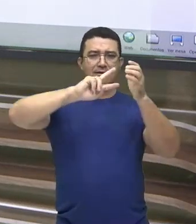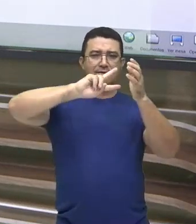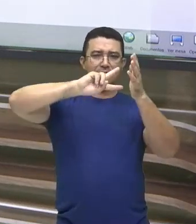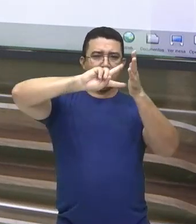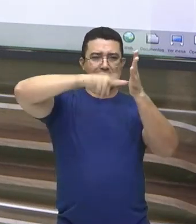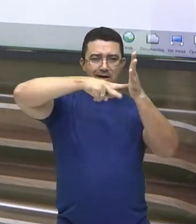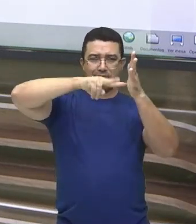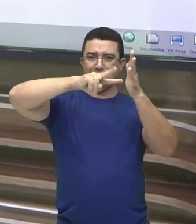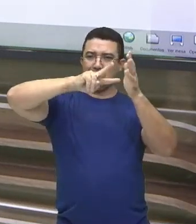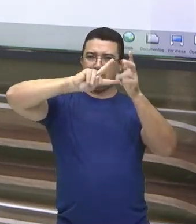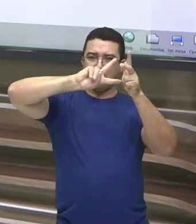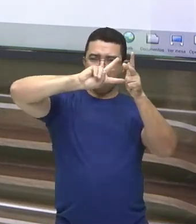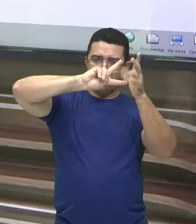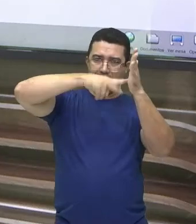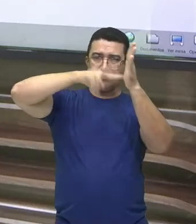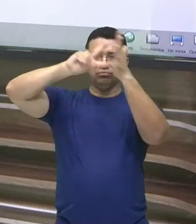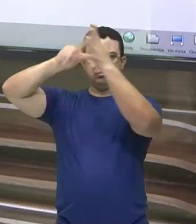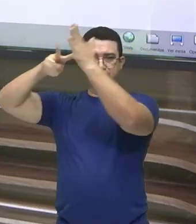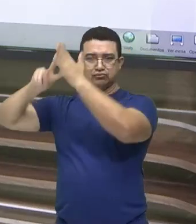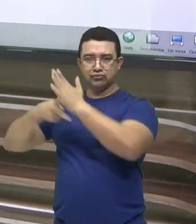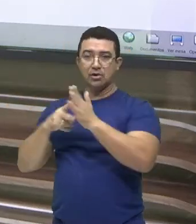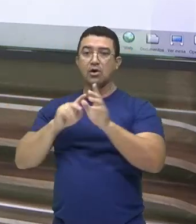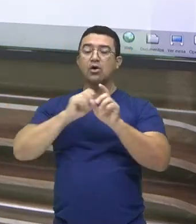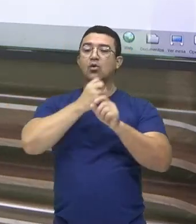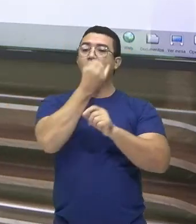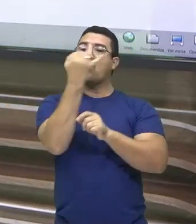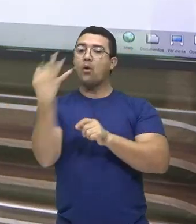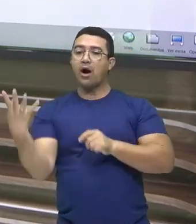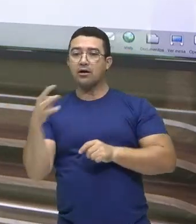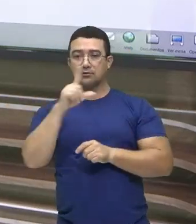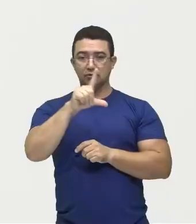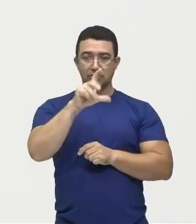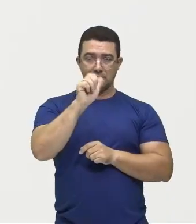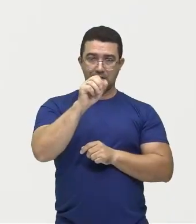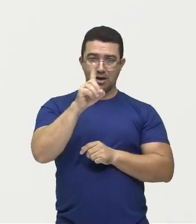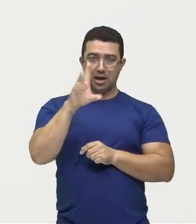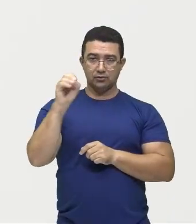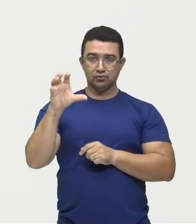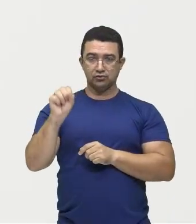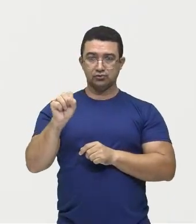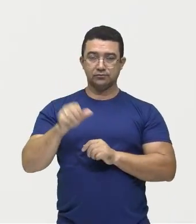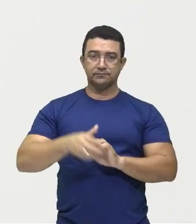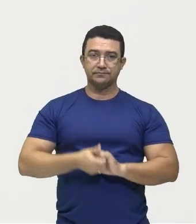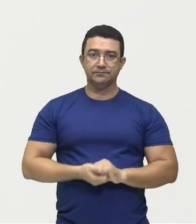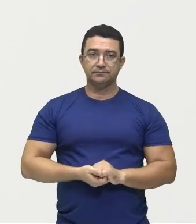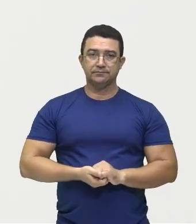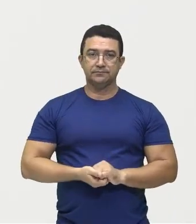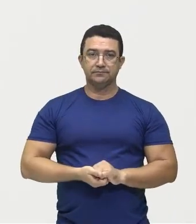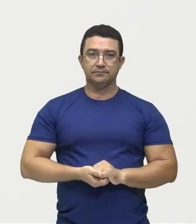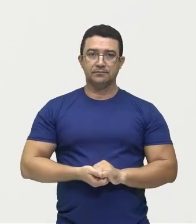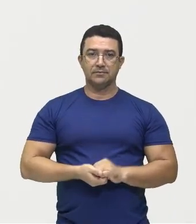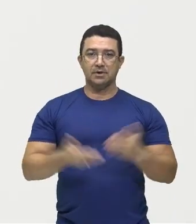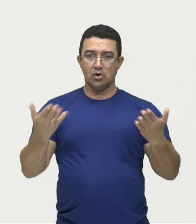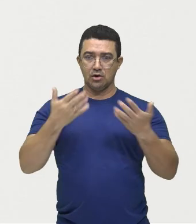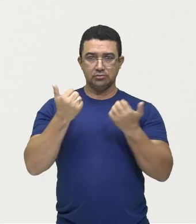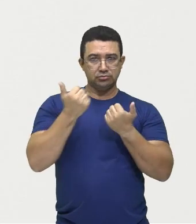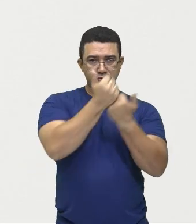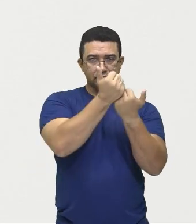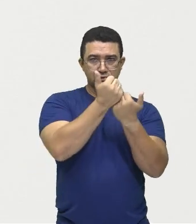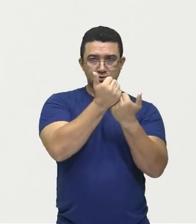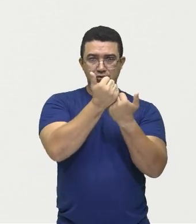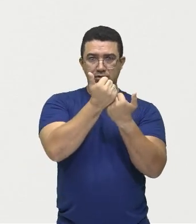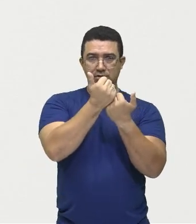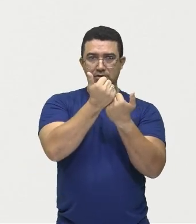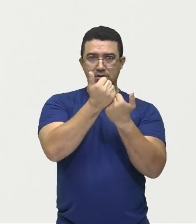encontrar o valor de n, que é o número de lados. Bacana? Vamos ver como foi que ficou então? Então aqui está, ó, substituímos, né,